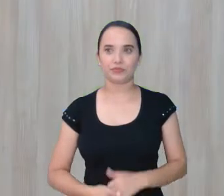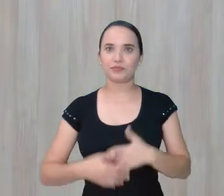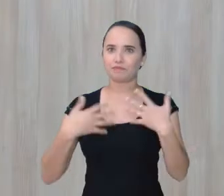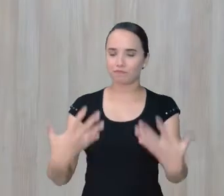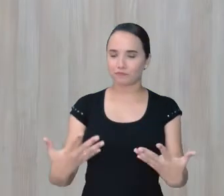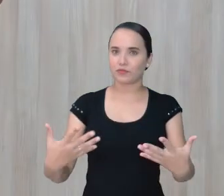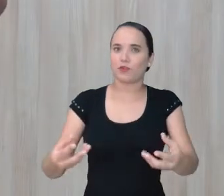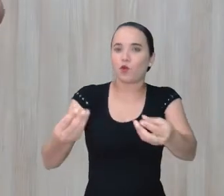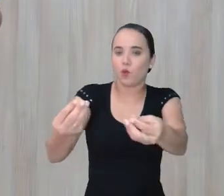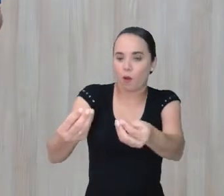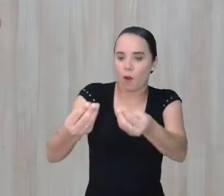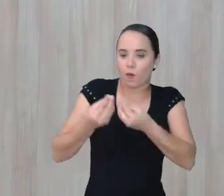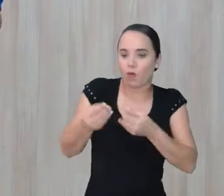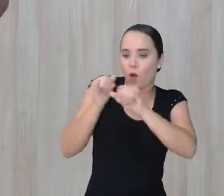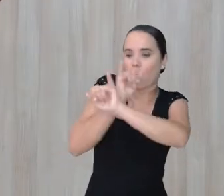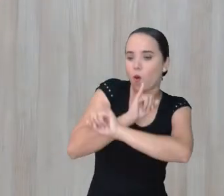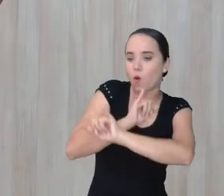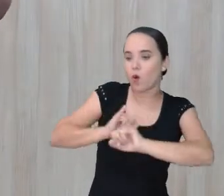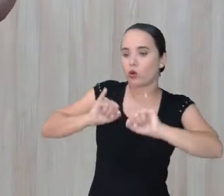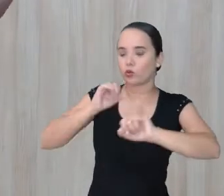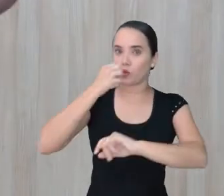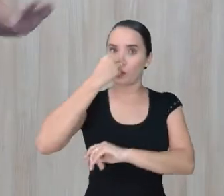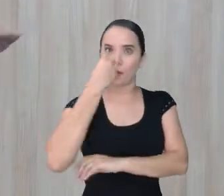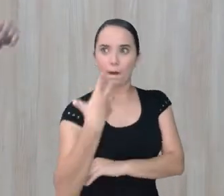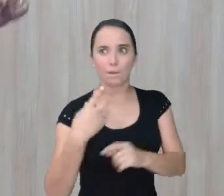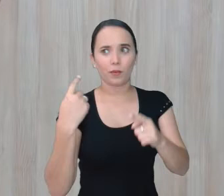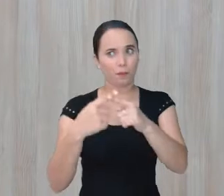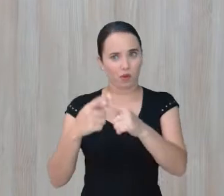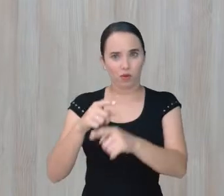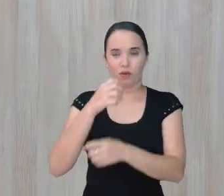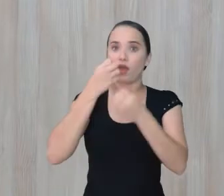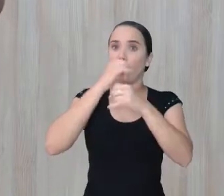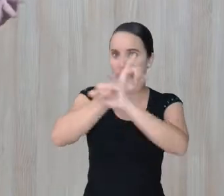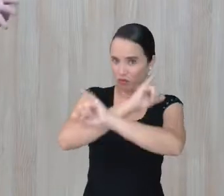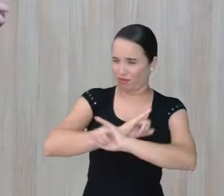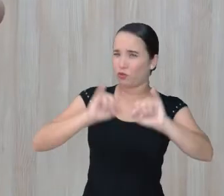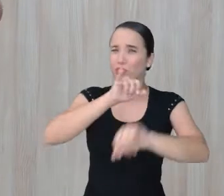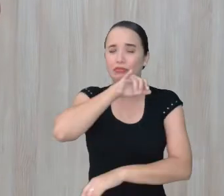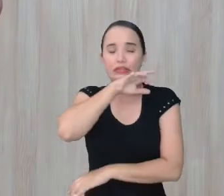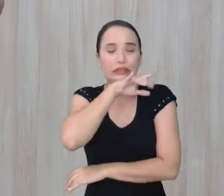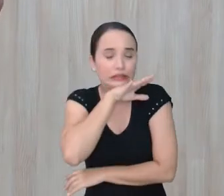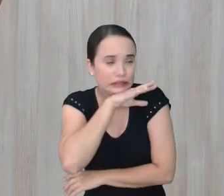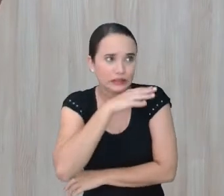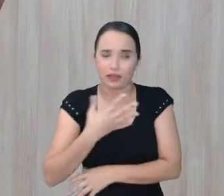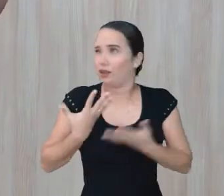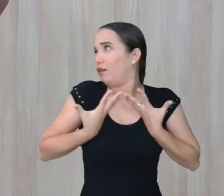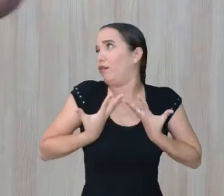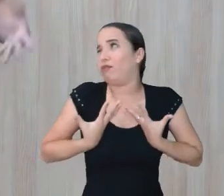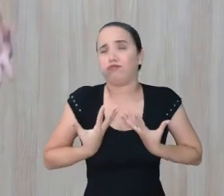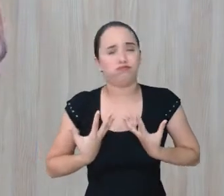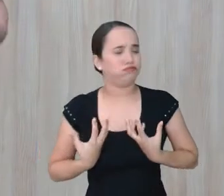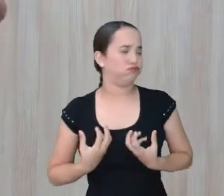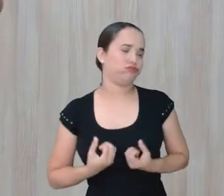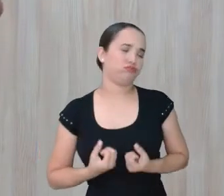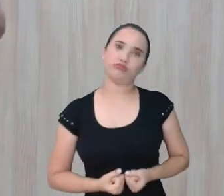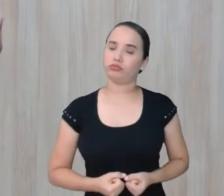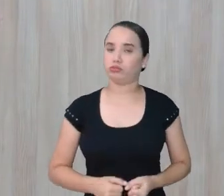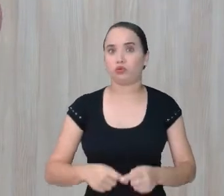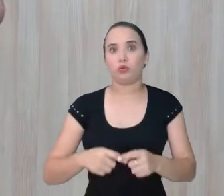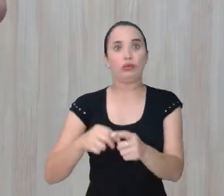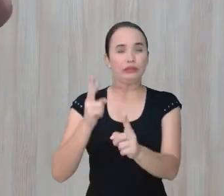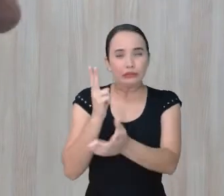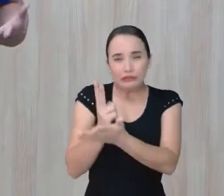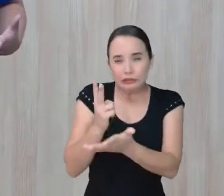Traga-me uma notícia boa, porque de notícia ruim a gente tá cansado. A gente o tempo todo é